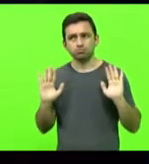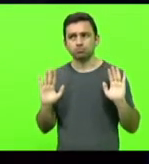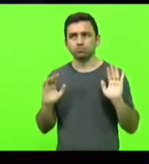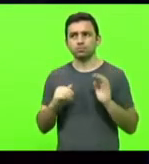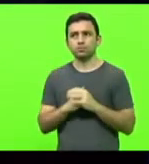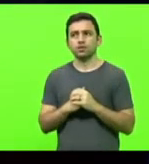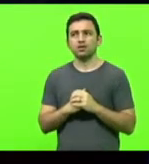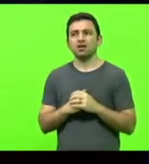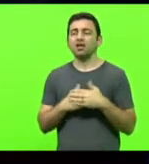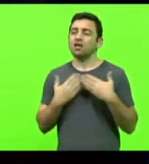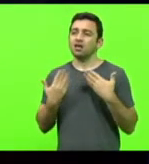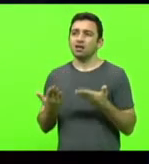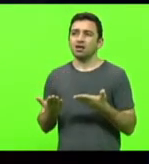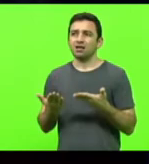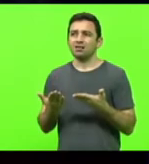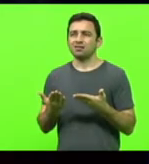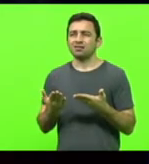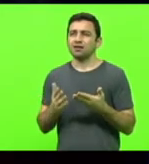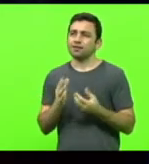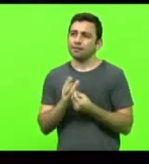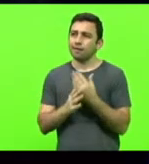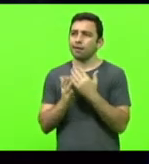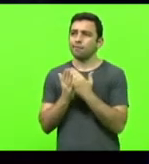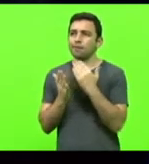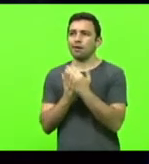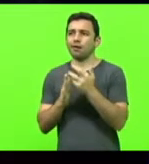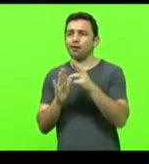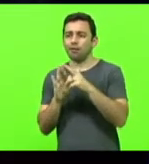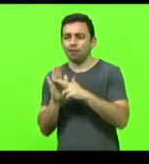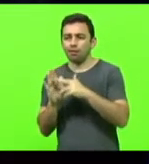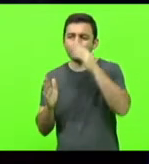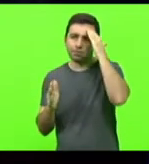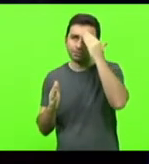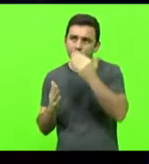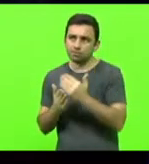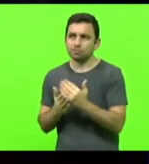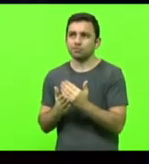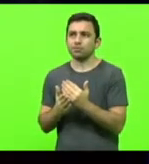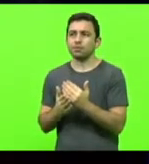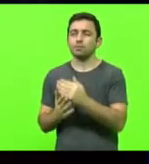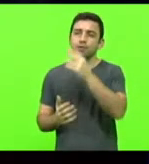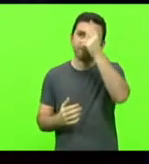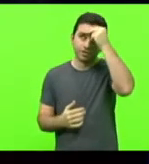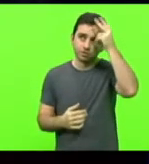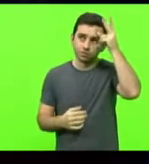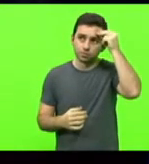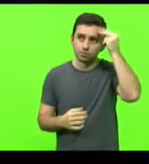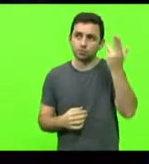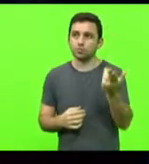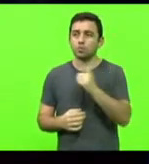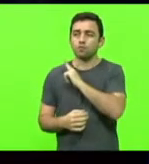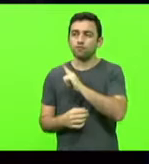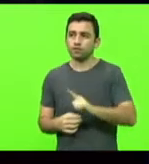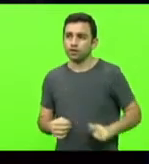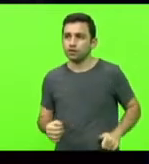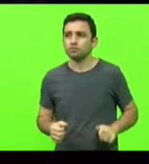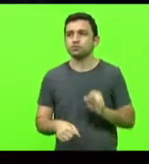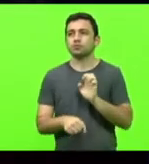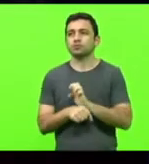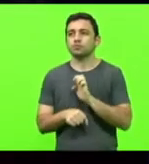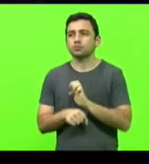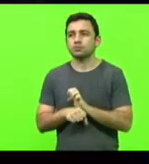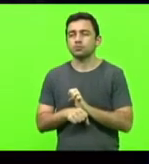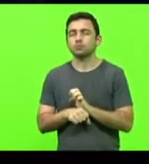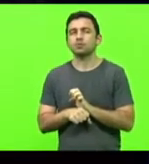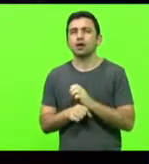mas ela cria mais normas a serem seguidas por prefeituras, por governos estaduais,